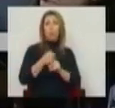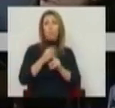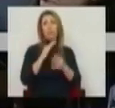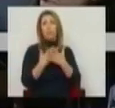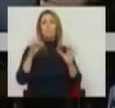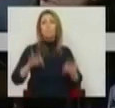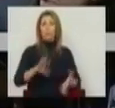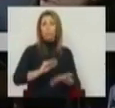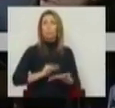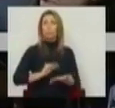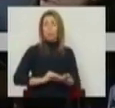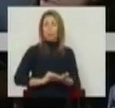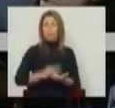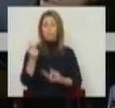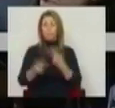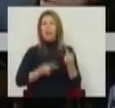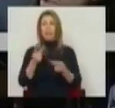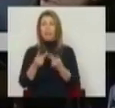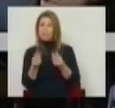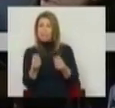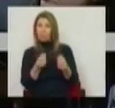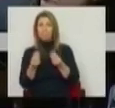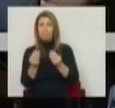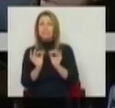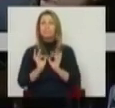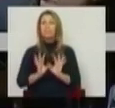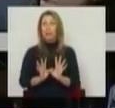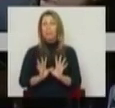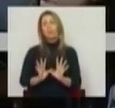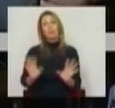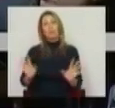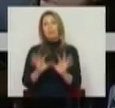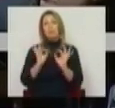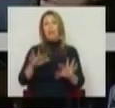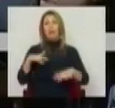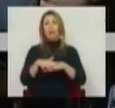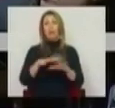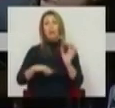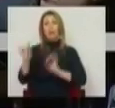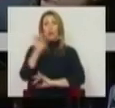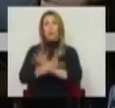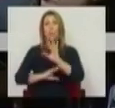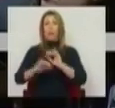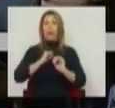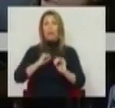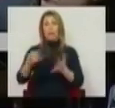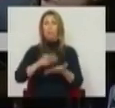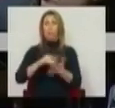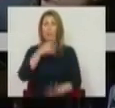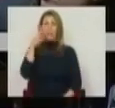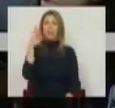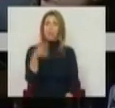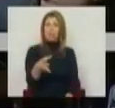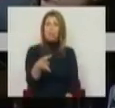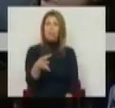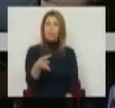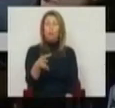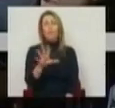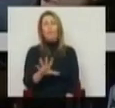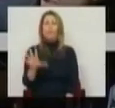erradicação da pobreza. Uma avaliação deste tipo, como tem vindo a ser sugerida pela Rede Europeia Antipobreza, é uma forma